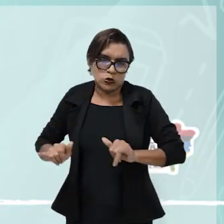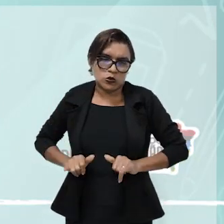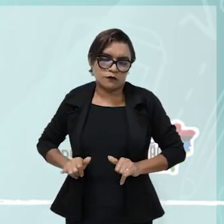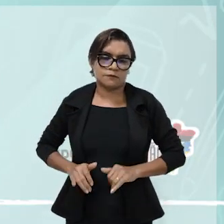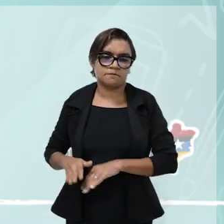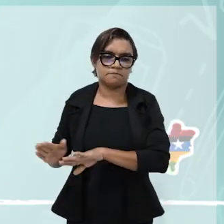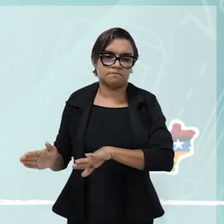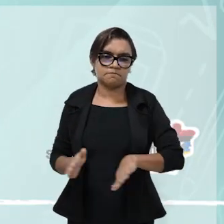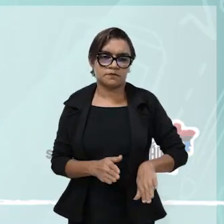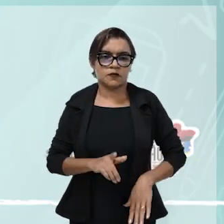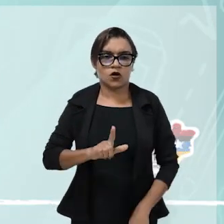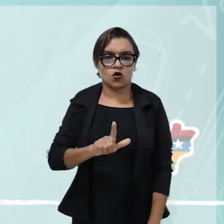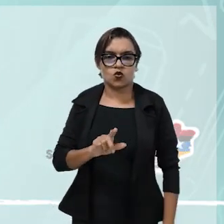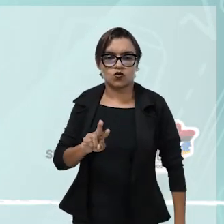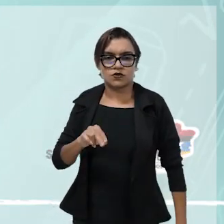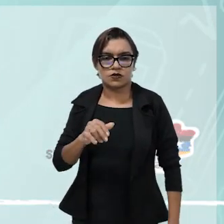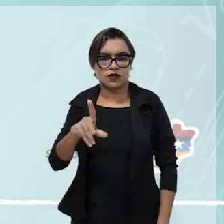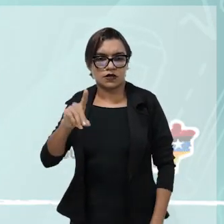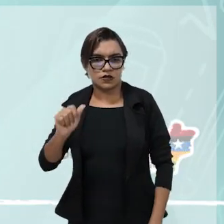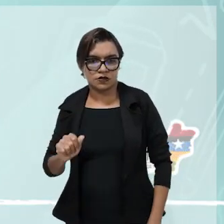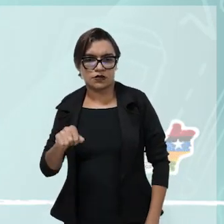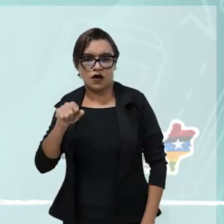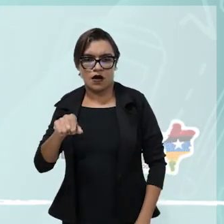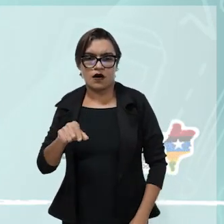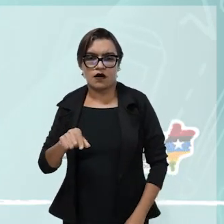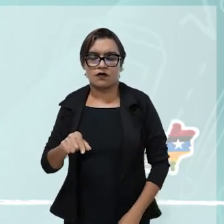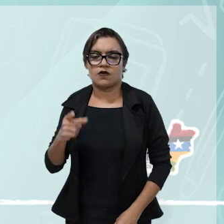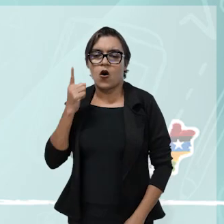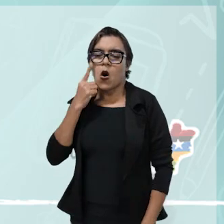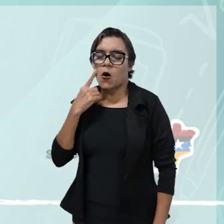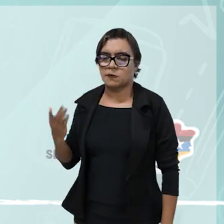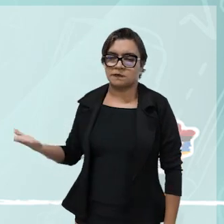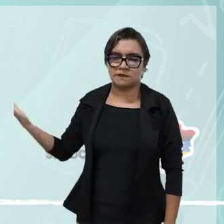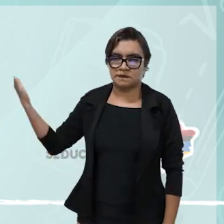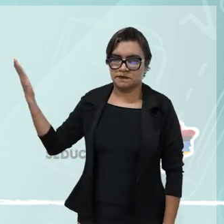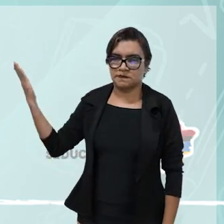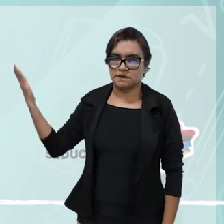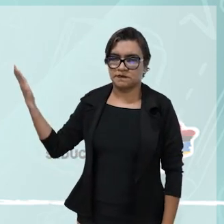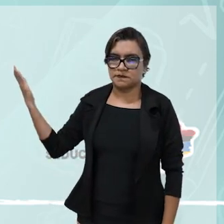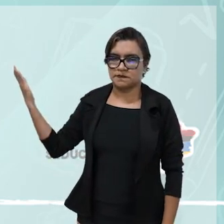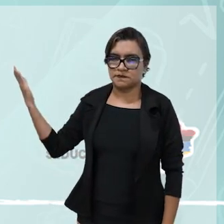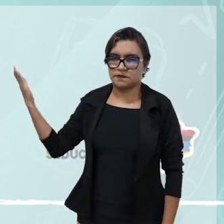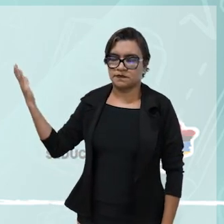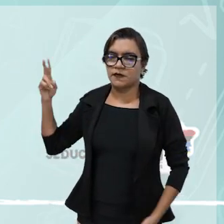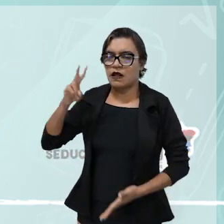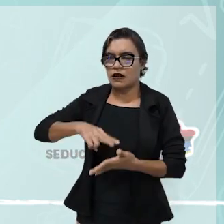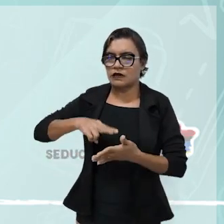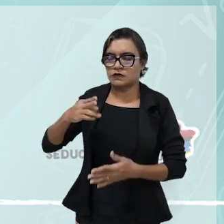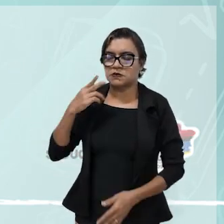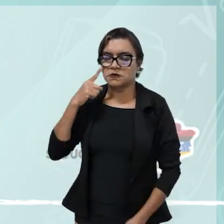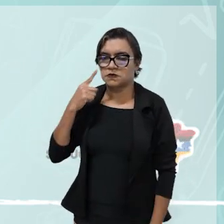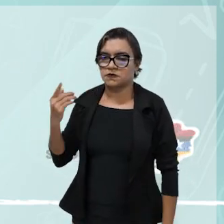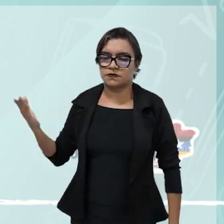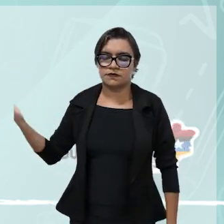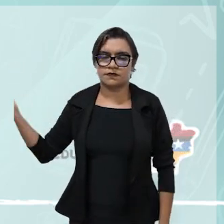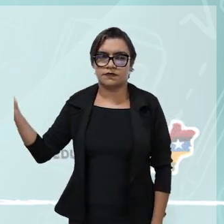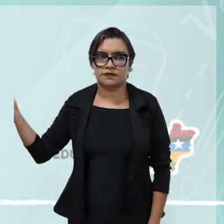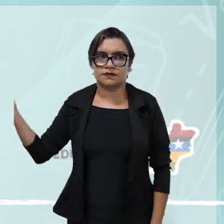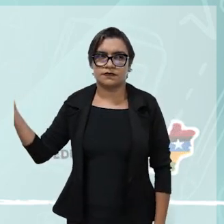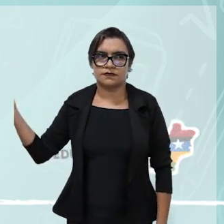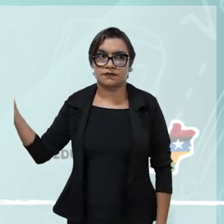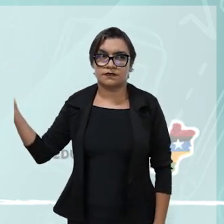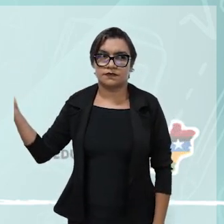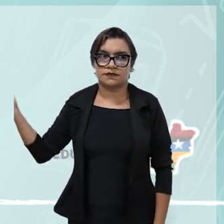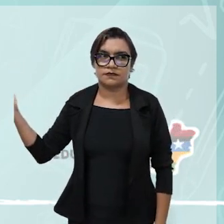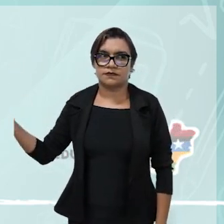Lusíadas é uma epopeia sobre a viagem do navegador português Vasco da Gama e os marinheiros que com ele contornaram o Cabo da Boa Esperança no sul da África.